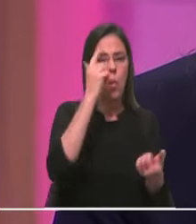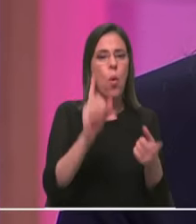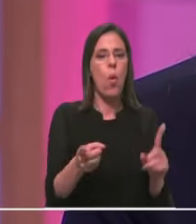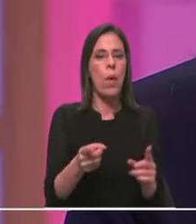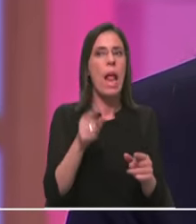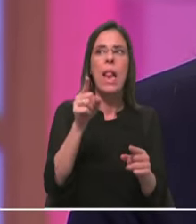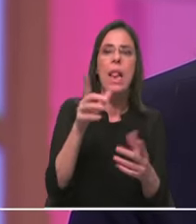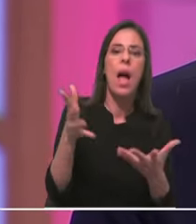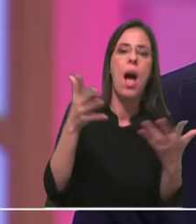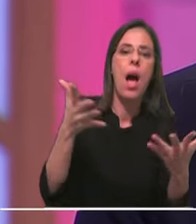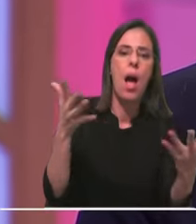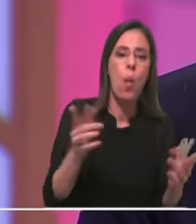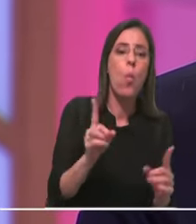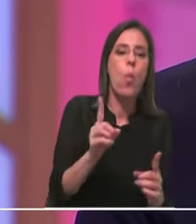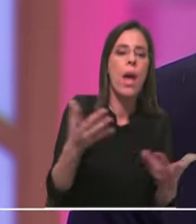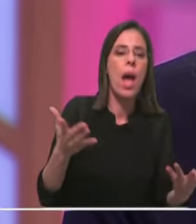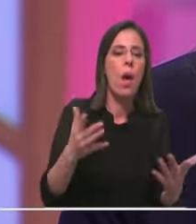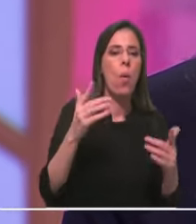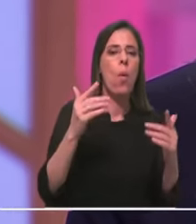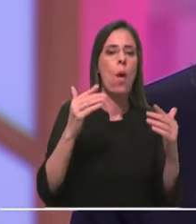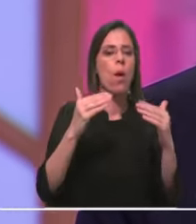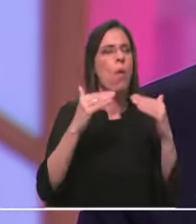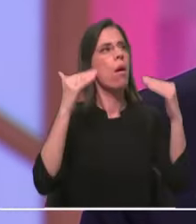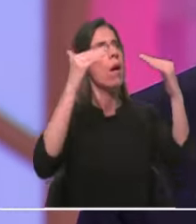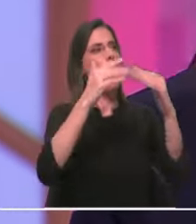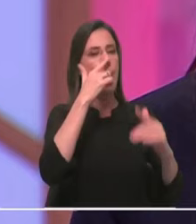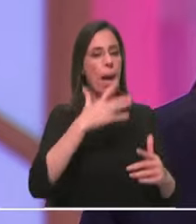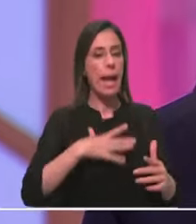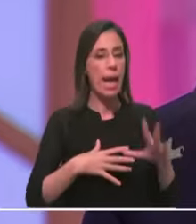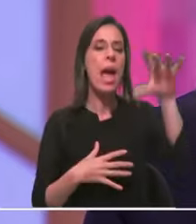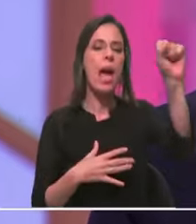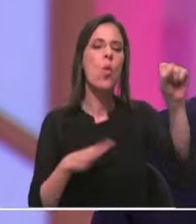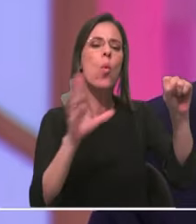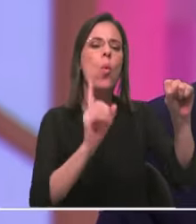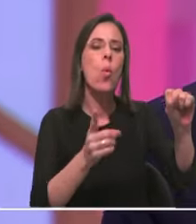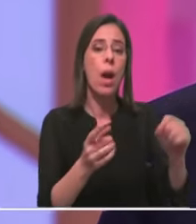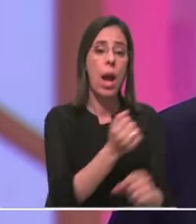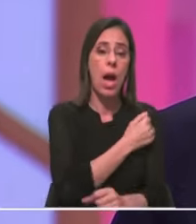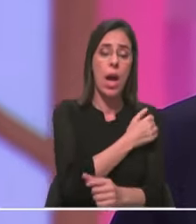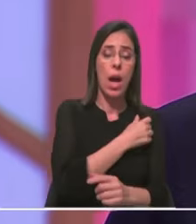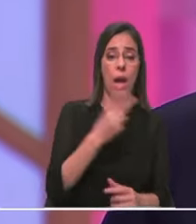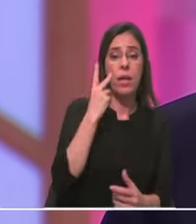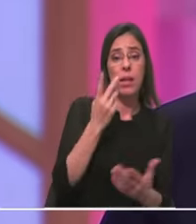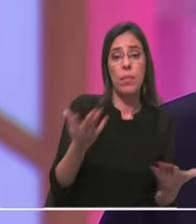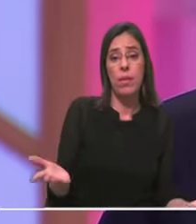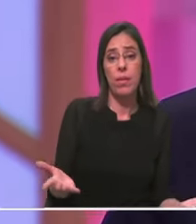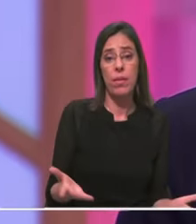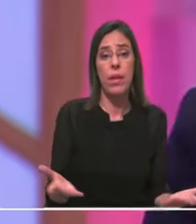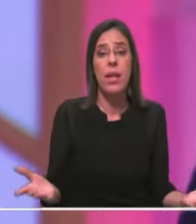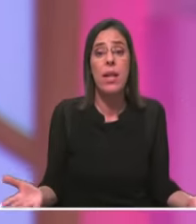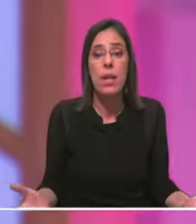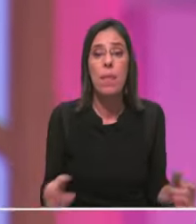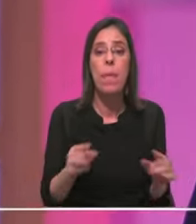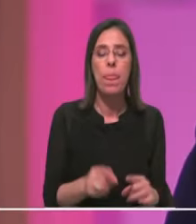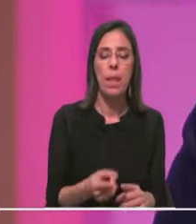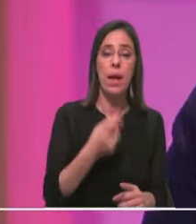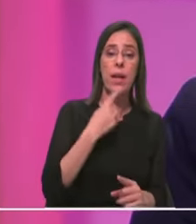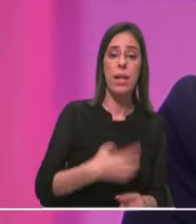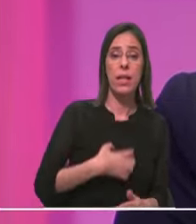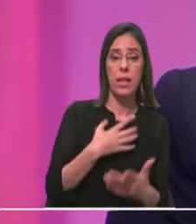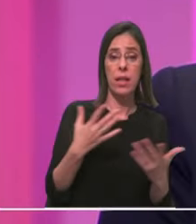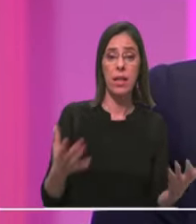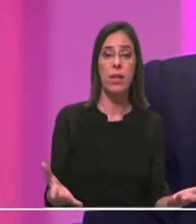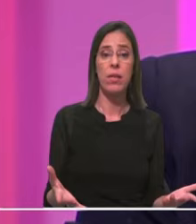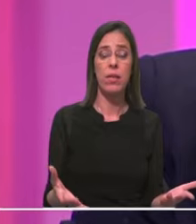o lá qual é o pico da montanha Onde esta pessoa quer chegar é ter uma casa para viver e isto